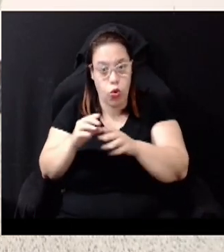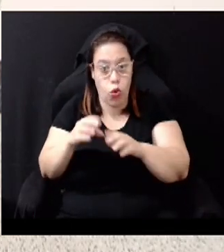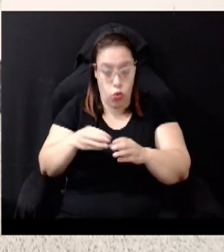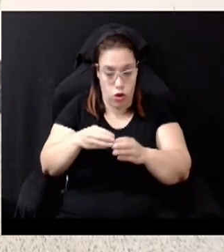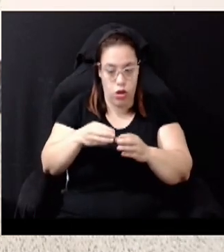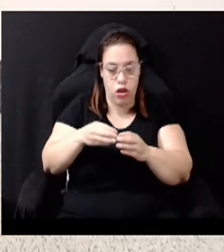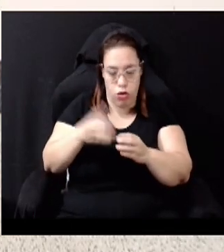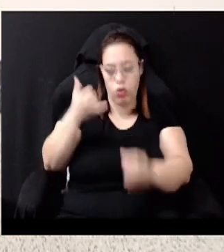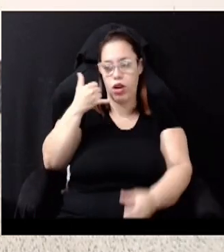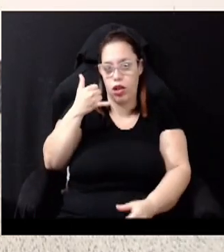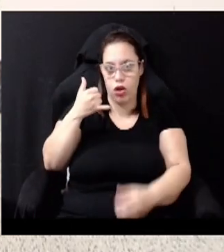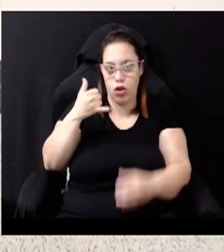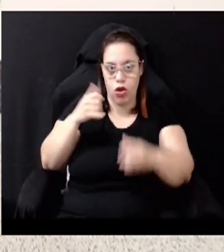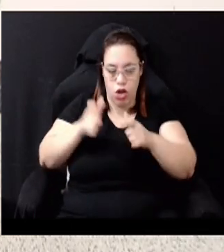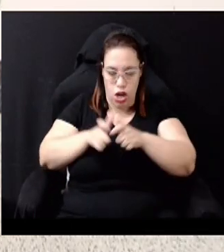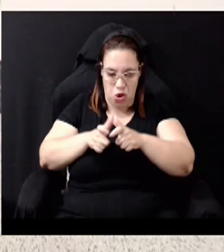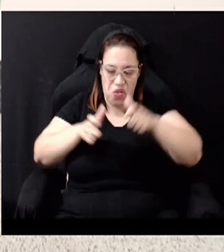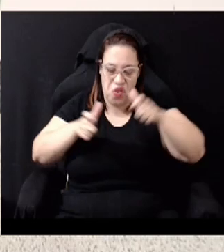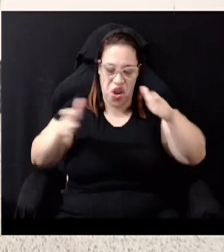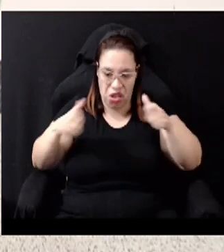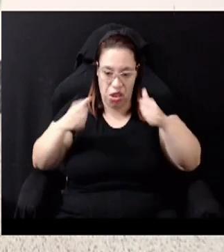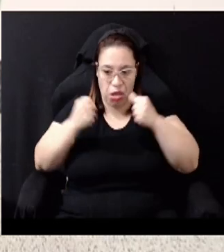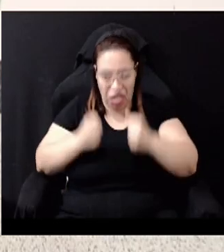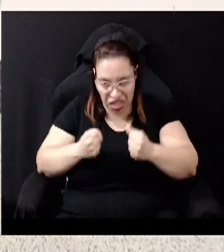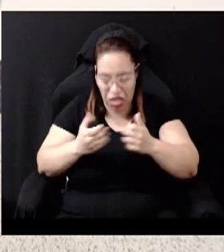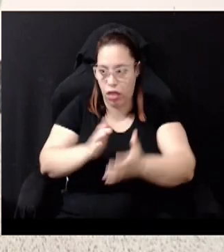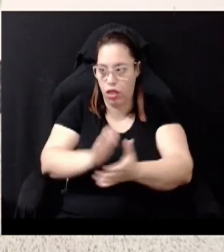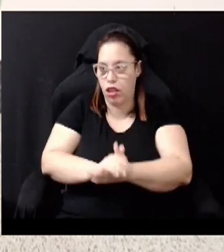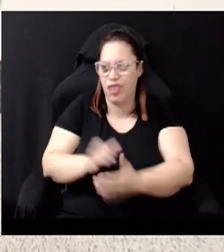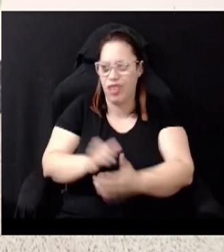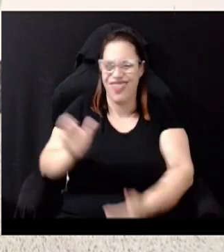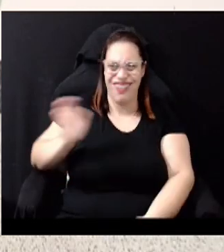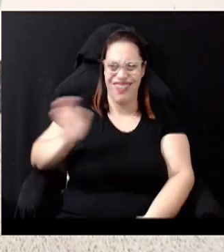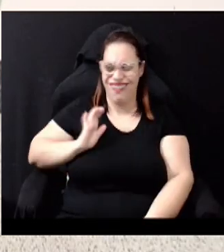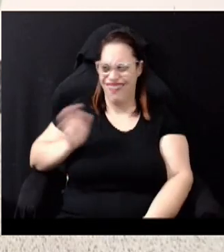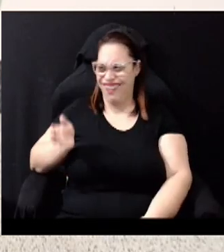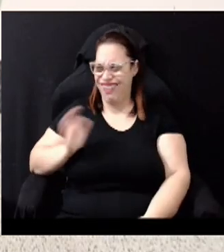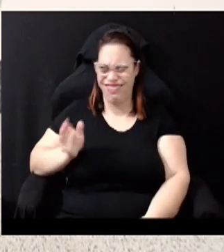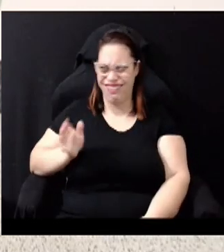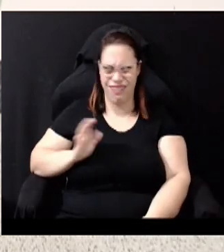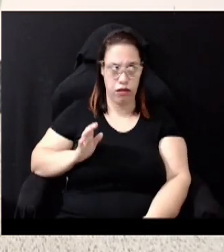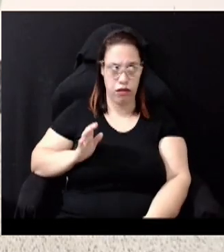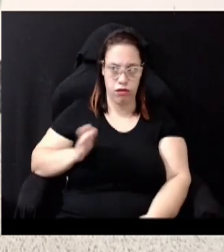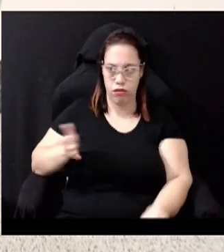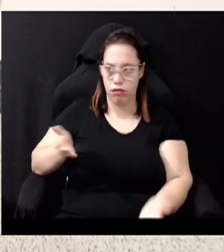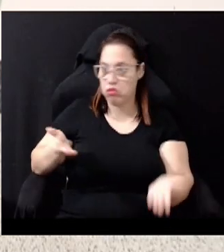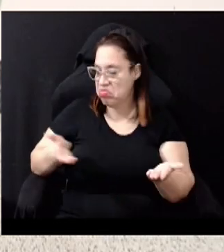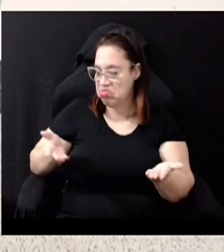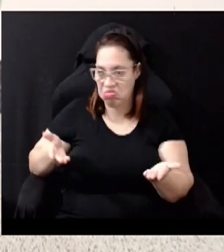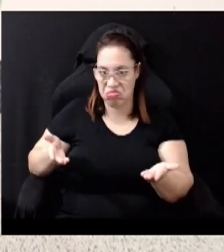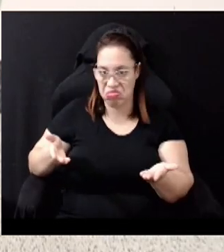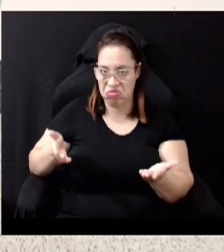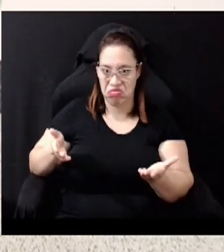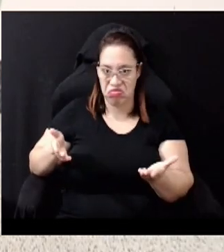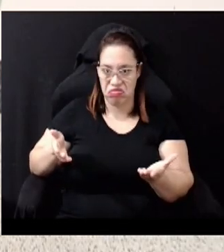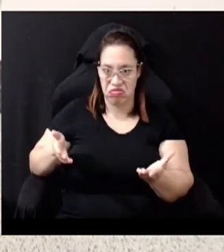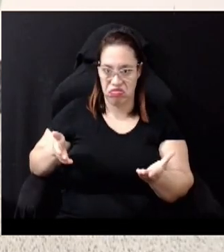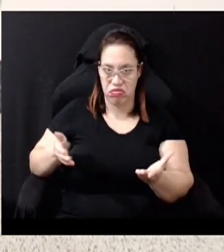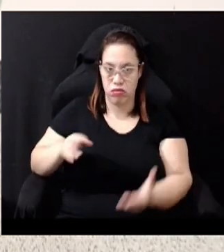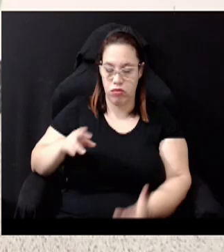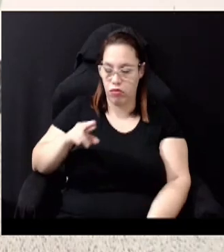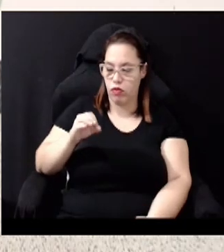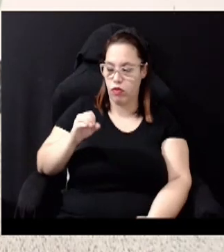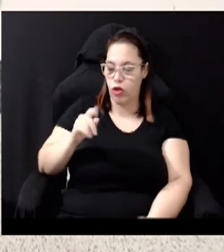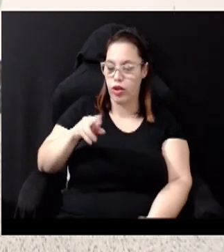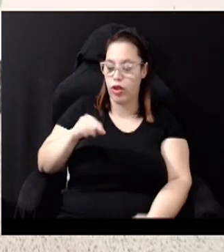aquele tijolão. Isso, não o smartphone. E era caríssimo, né? Hoje é uma coisa impressionante. Ô, Rodrigo, muito legal a